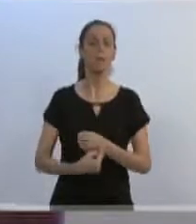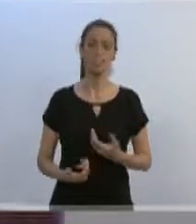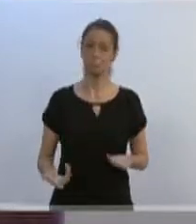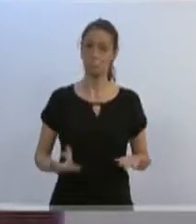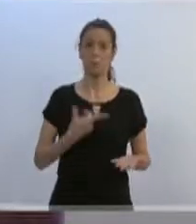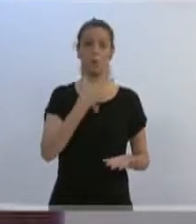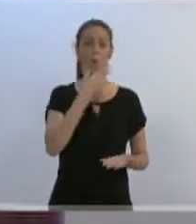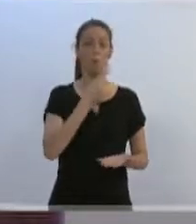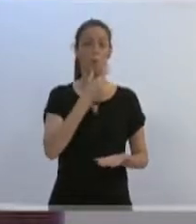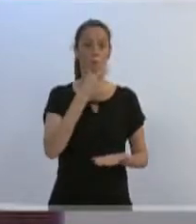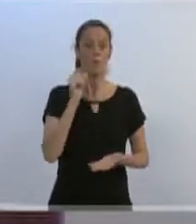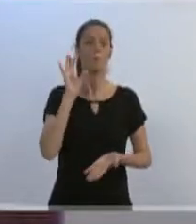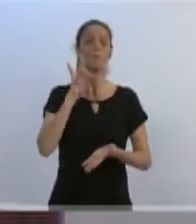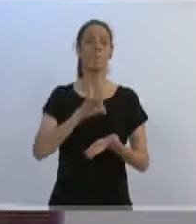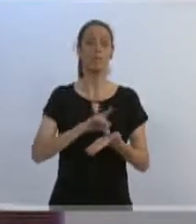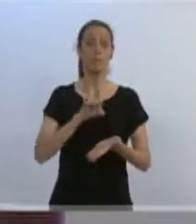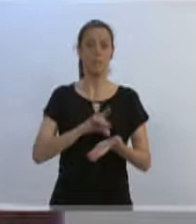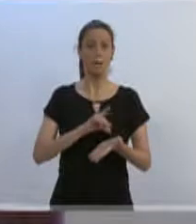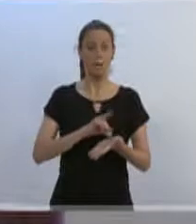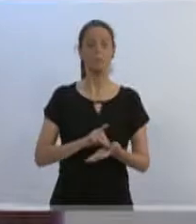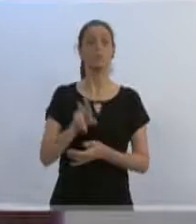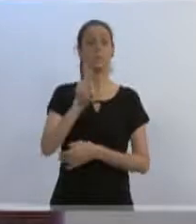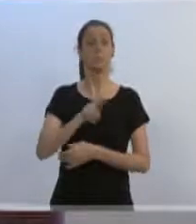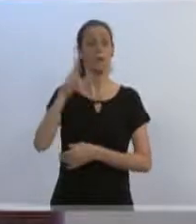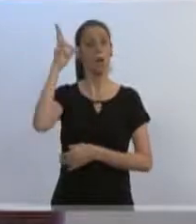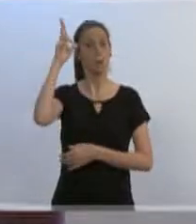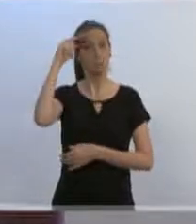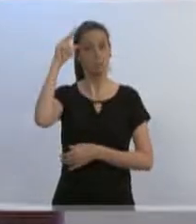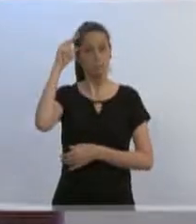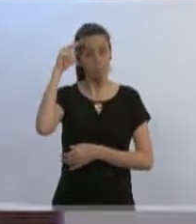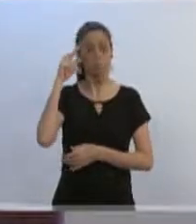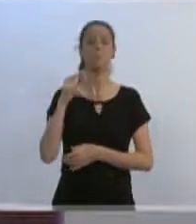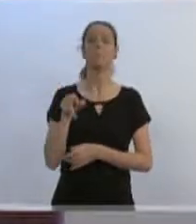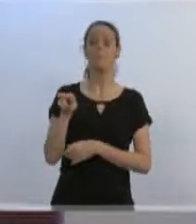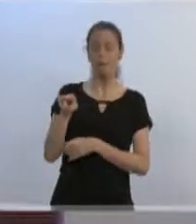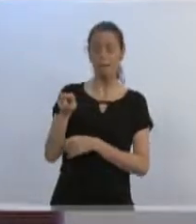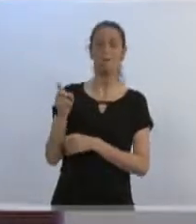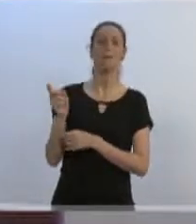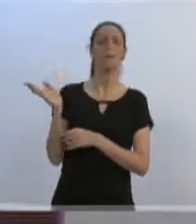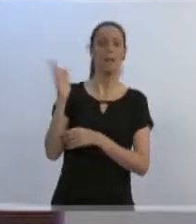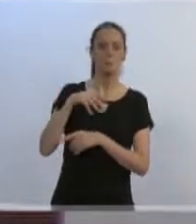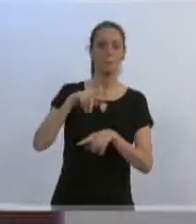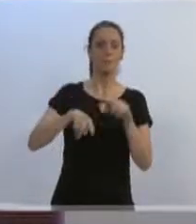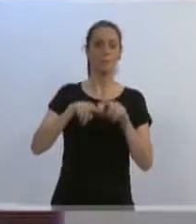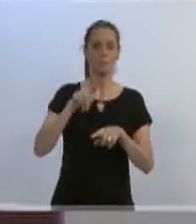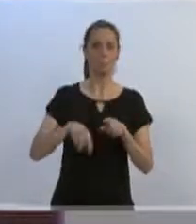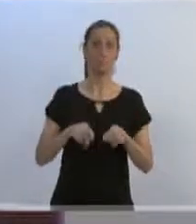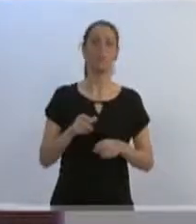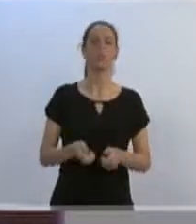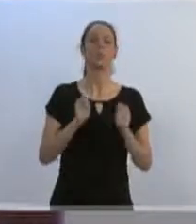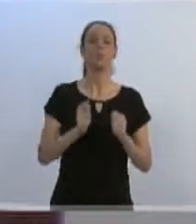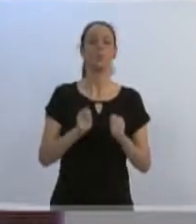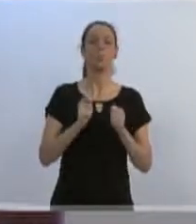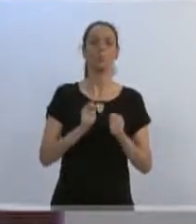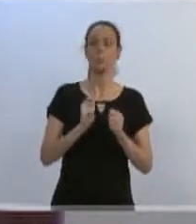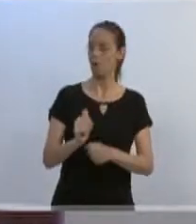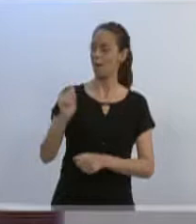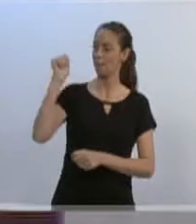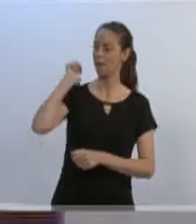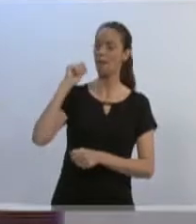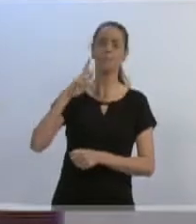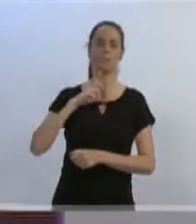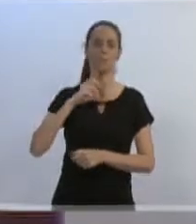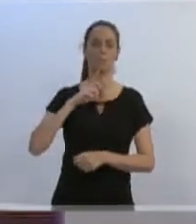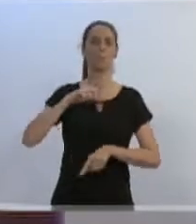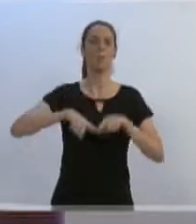mercadoria o alimento na agricultura facilidade alimentar o ovo foi um animal então essa senhores esses animais